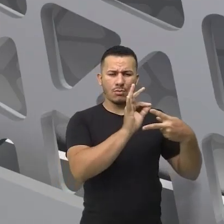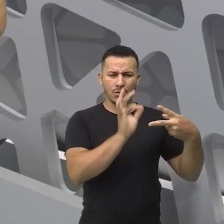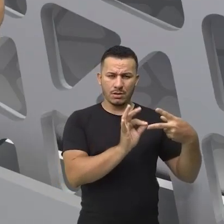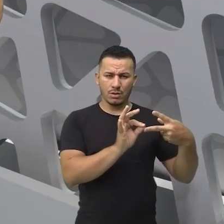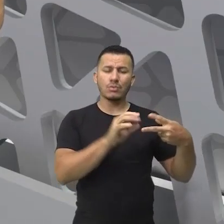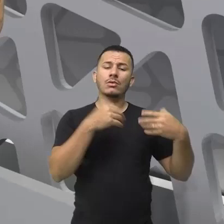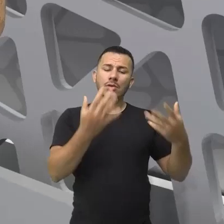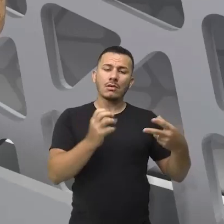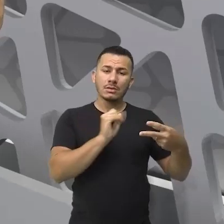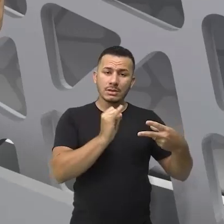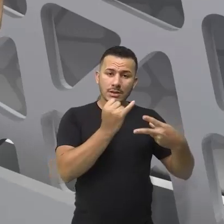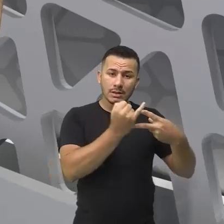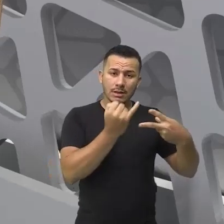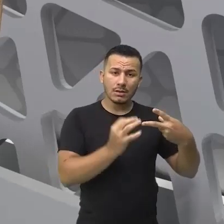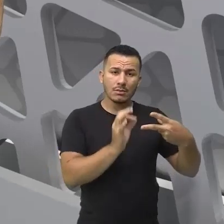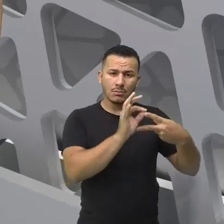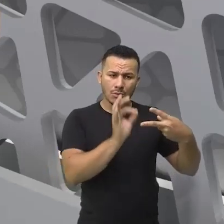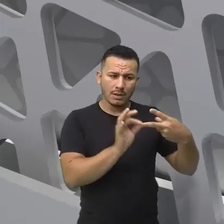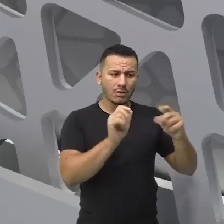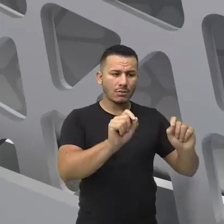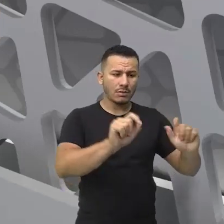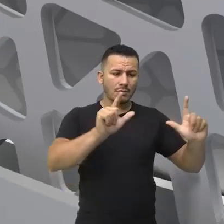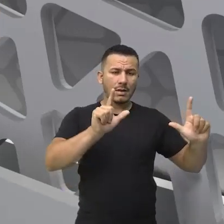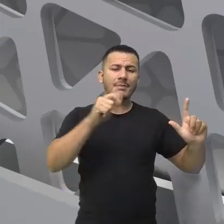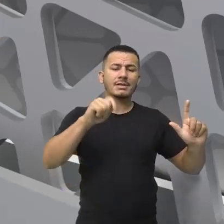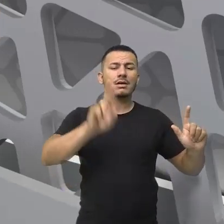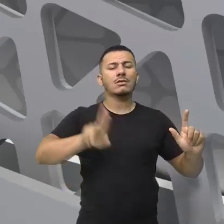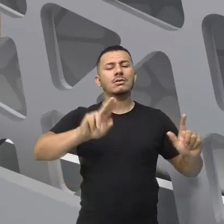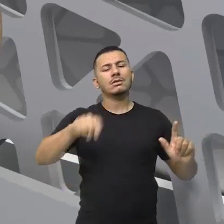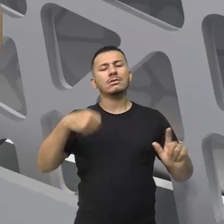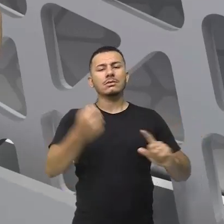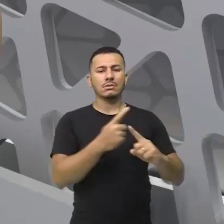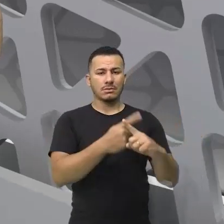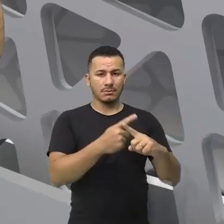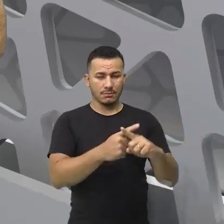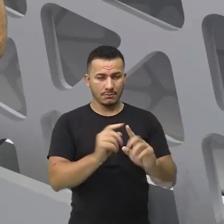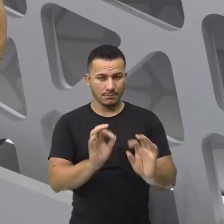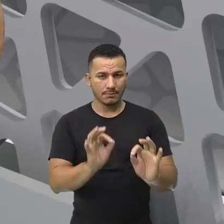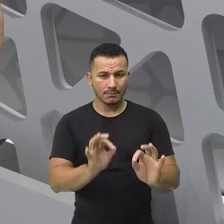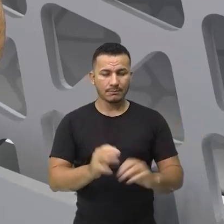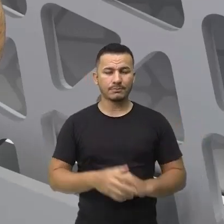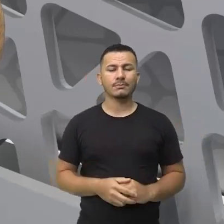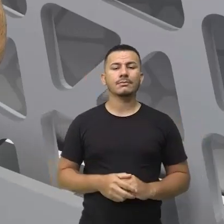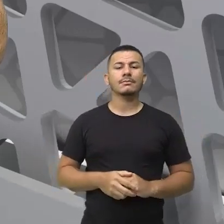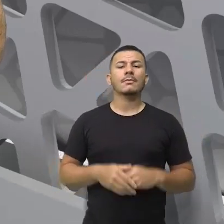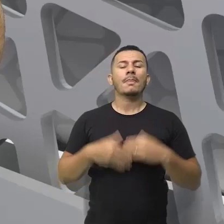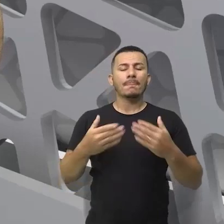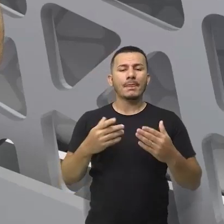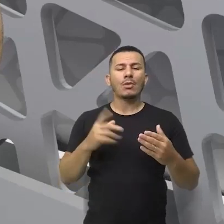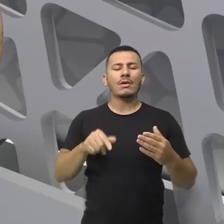só. Lembra? Eu quero transformar o polígono, né? Então, se eu quero ampliar, eu vou ter que multiplicar, tá